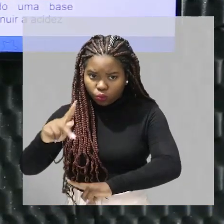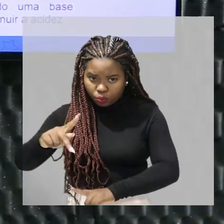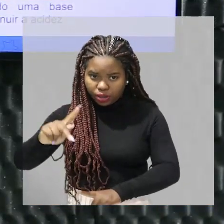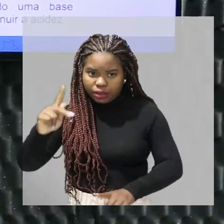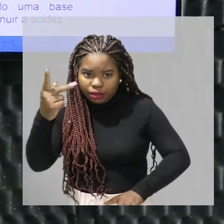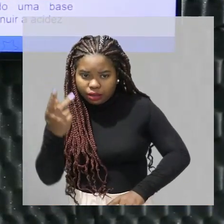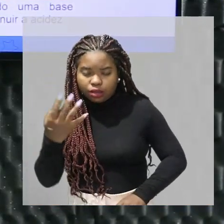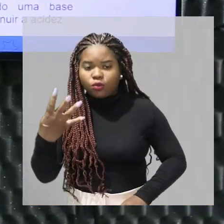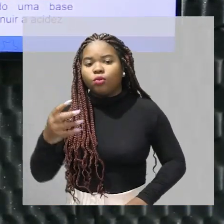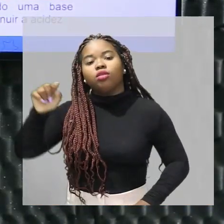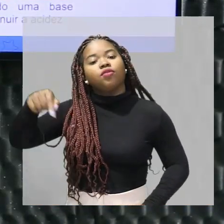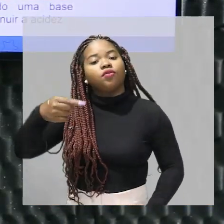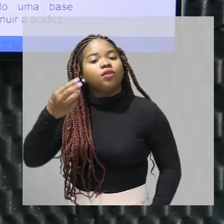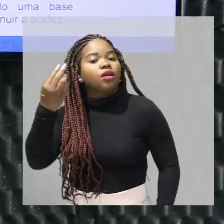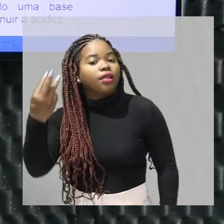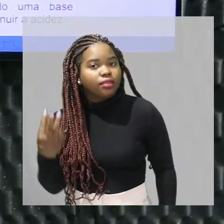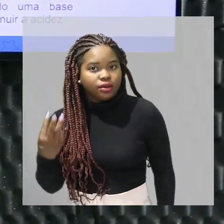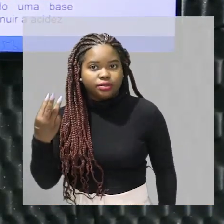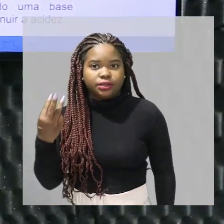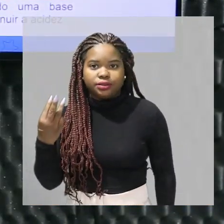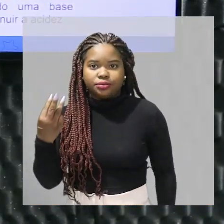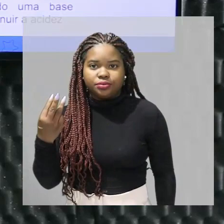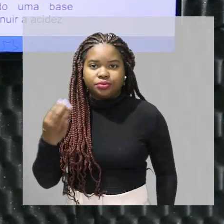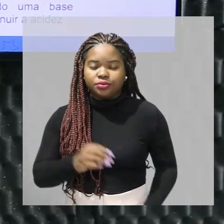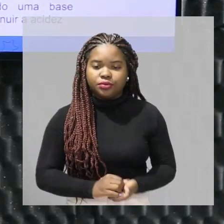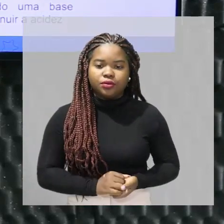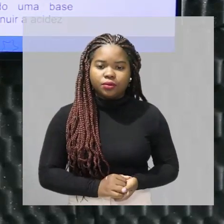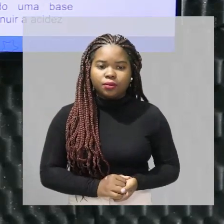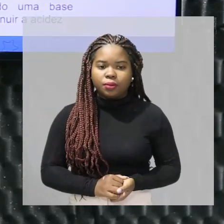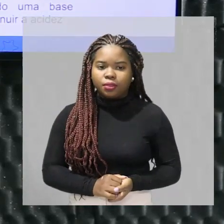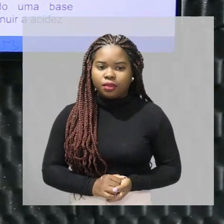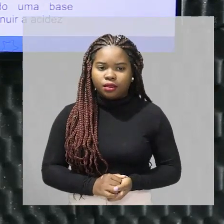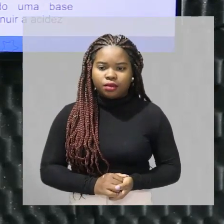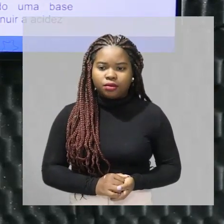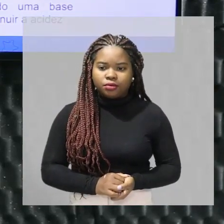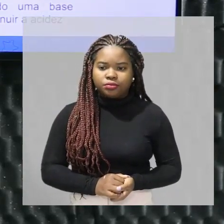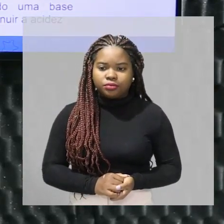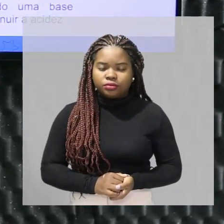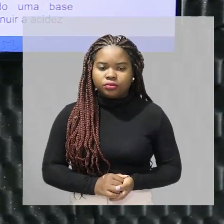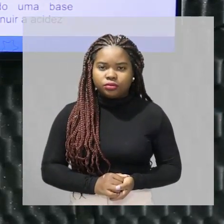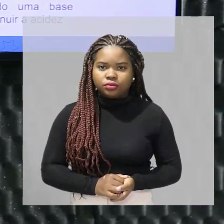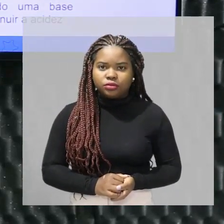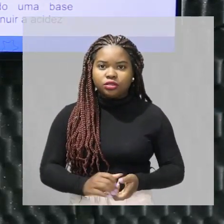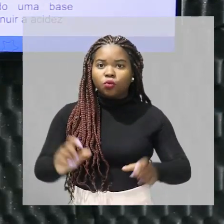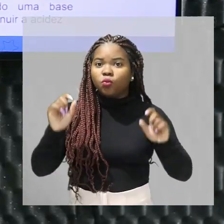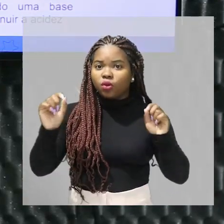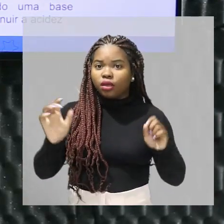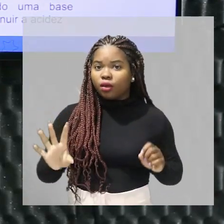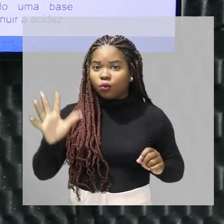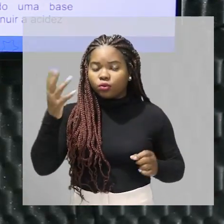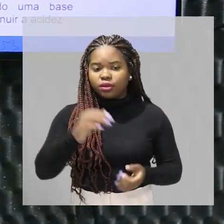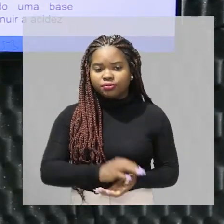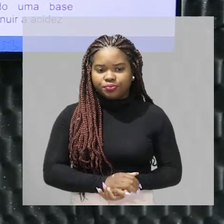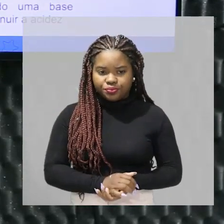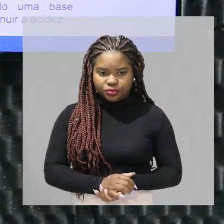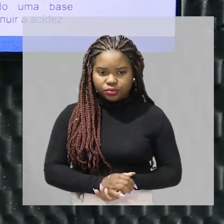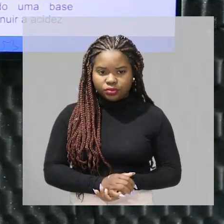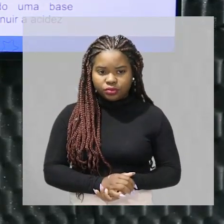de 4,3, tá certo? Então, olha só. A solução preparada tem um